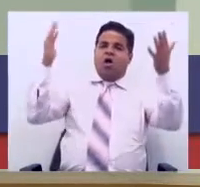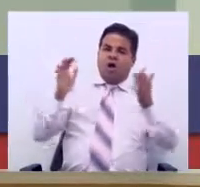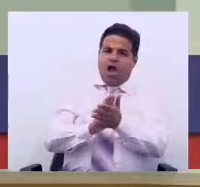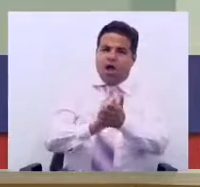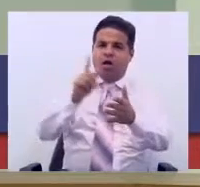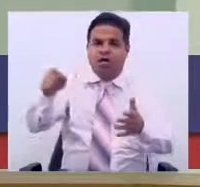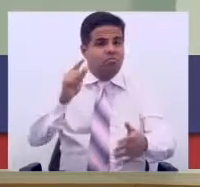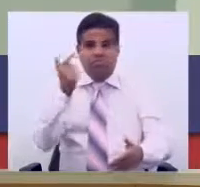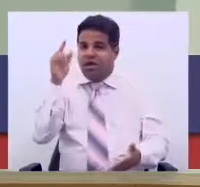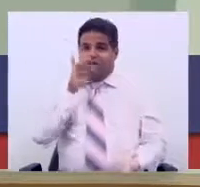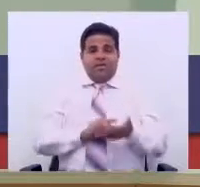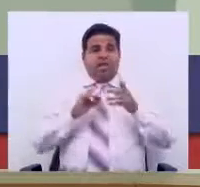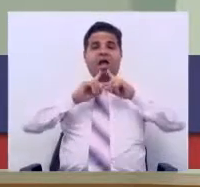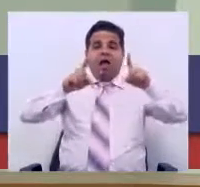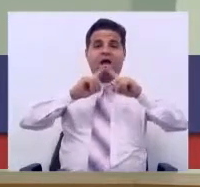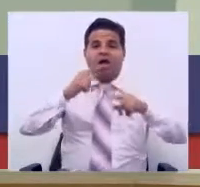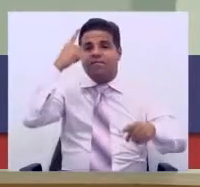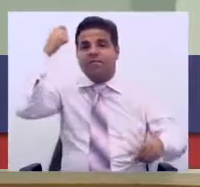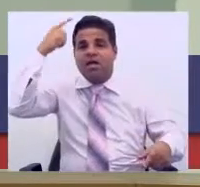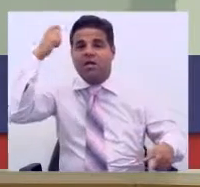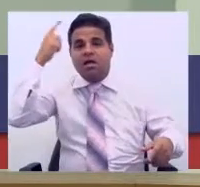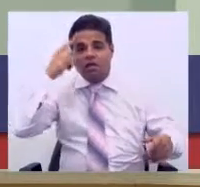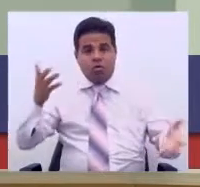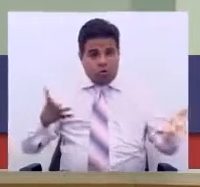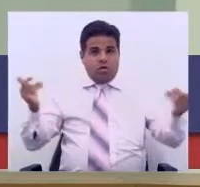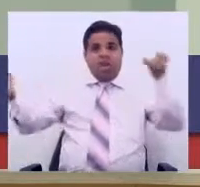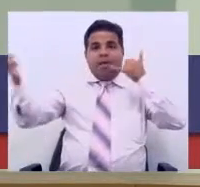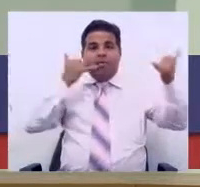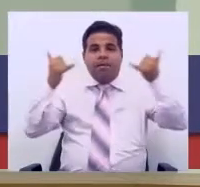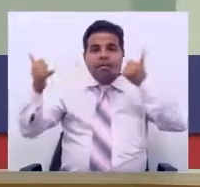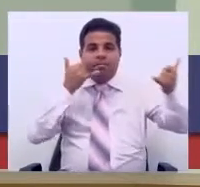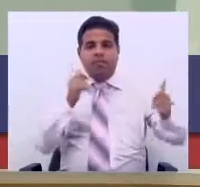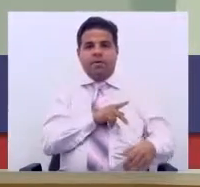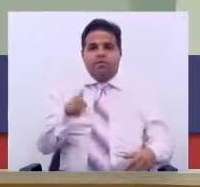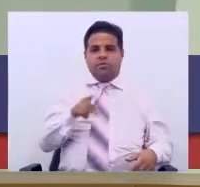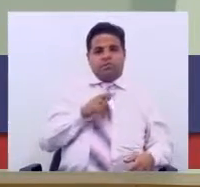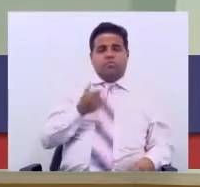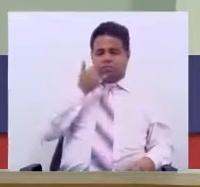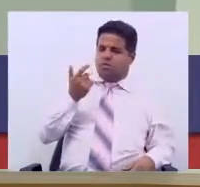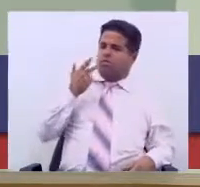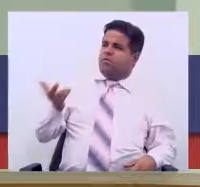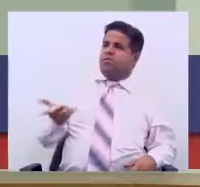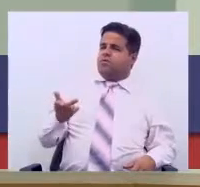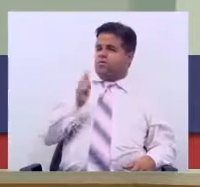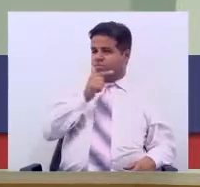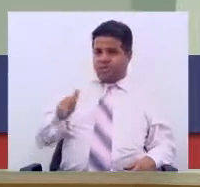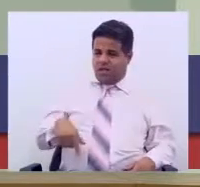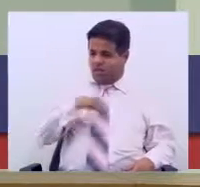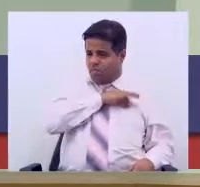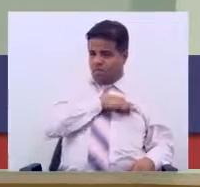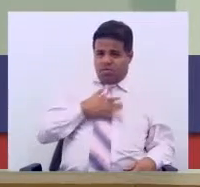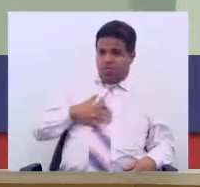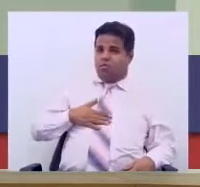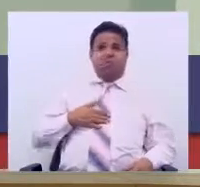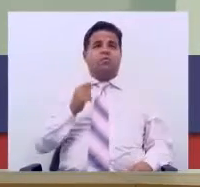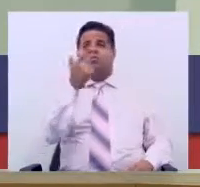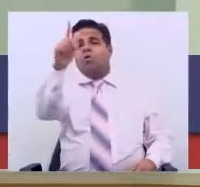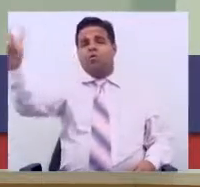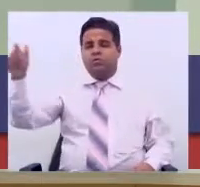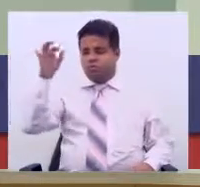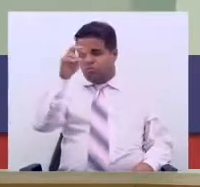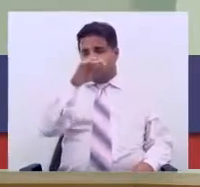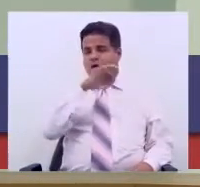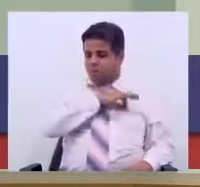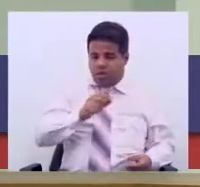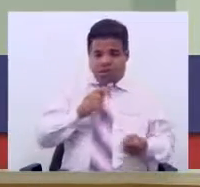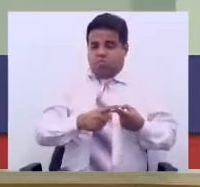coisas que não existem. E hoje eu recebi muitas ligações de alguns professores dizendo: Jesus, não houve aumento para nós, porque aumento para professor. E eu